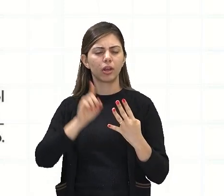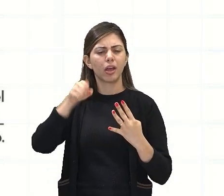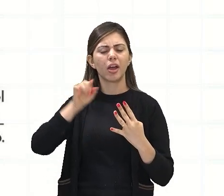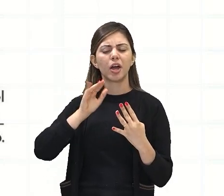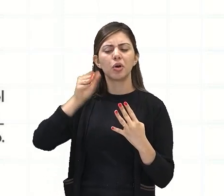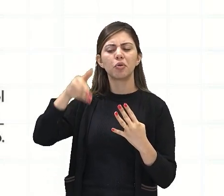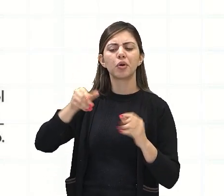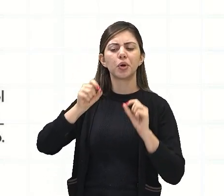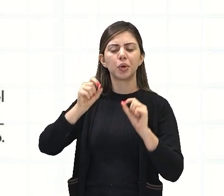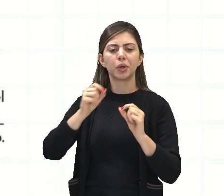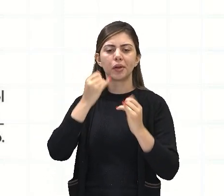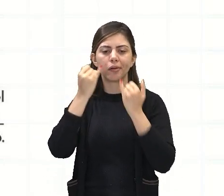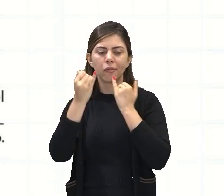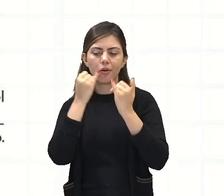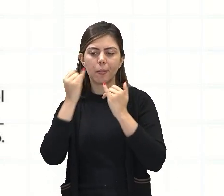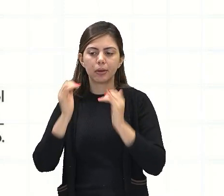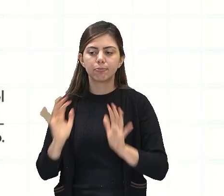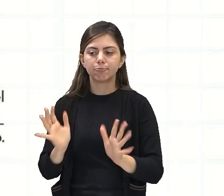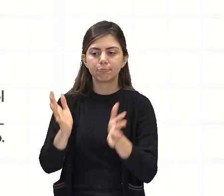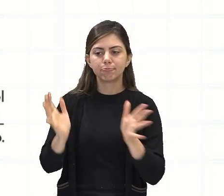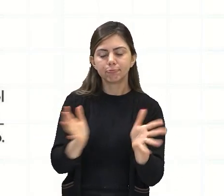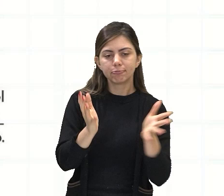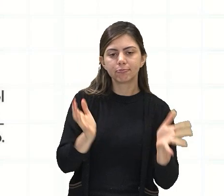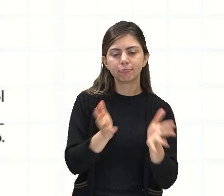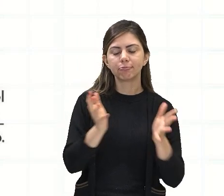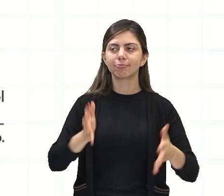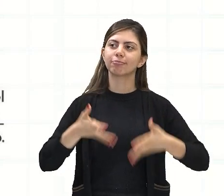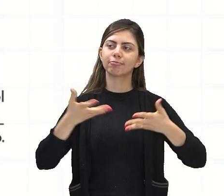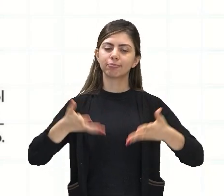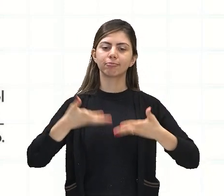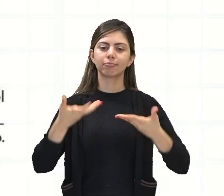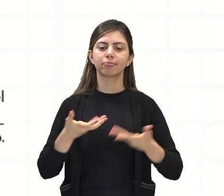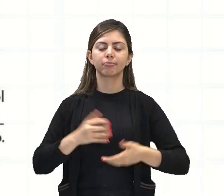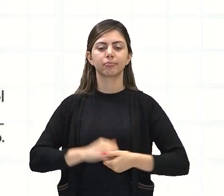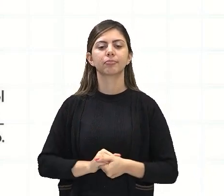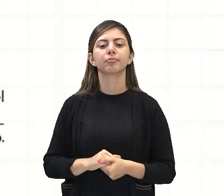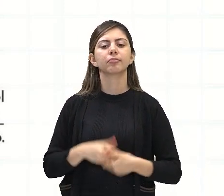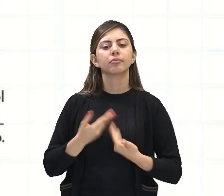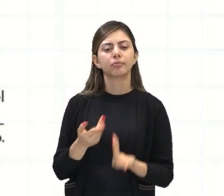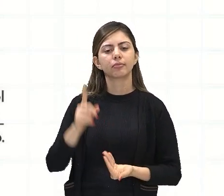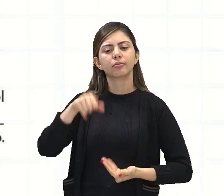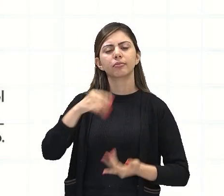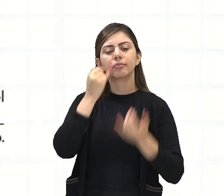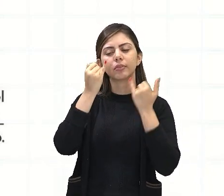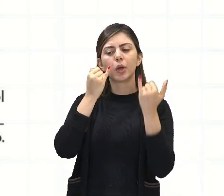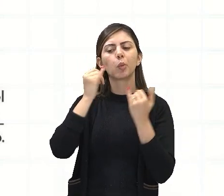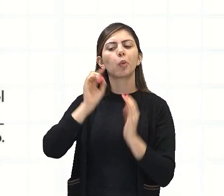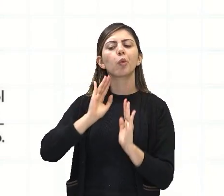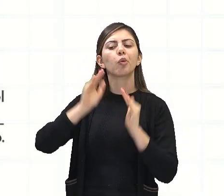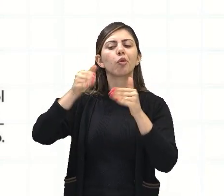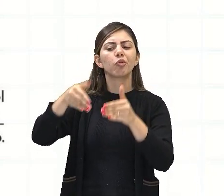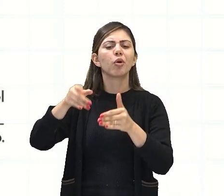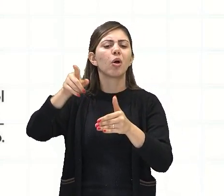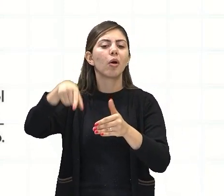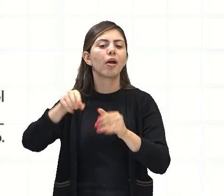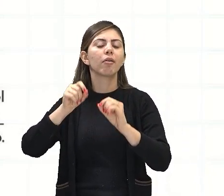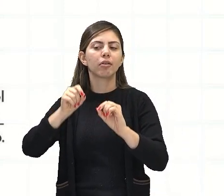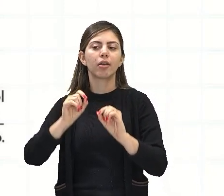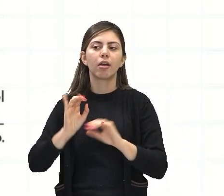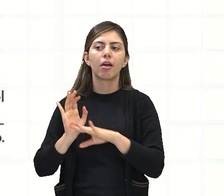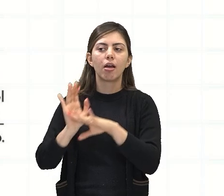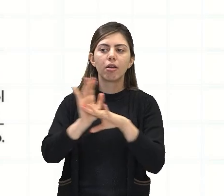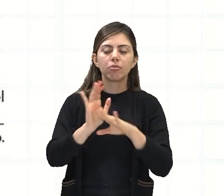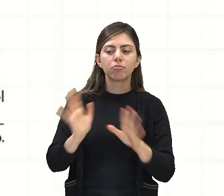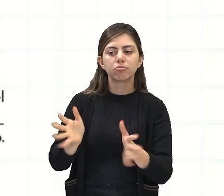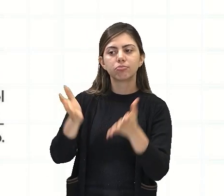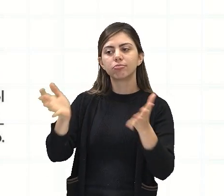né? Informações, aí nesse tipo você tem informações com o objetivo de distração.